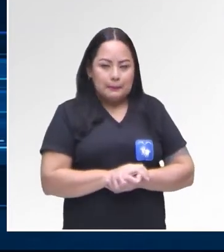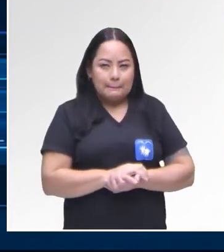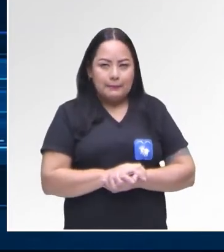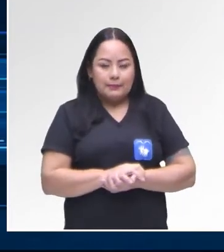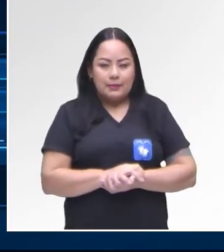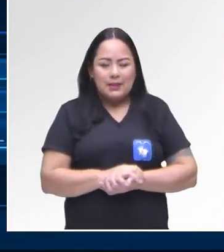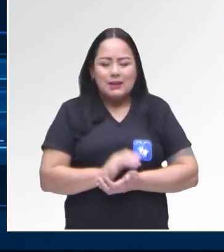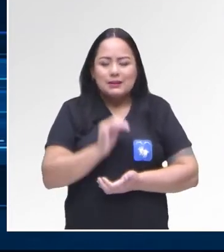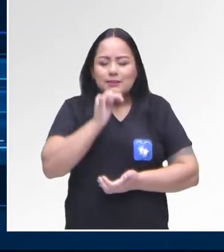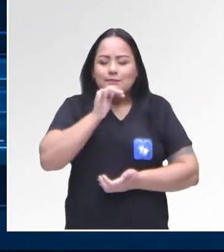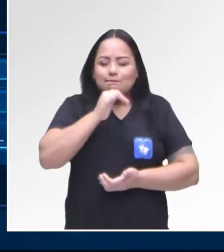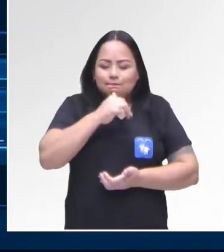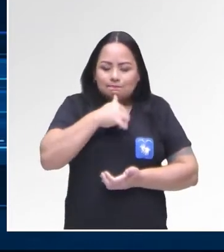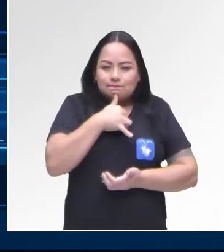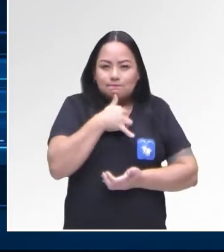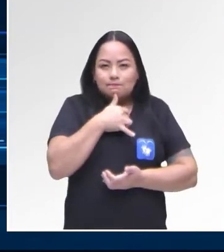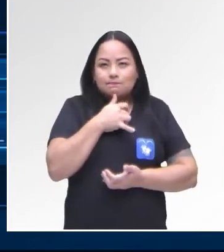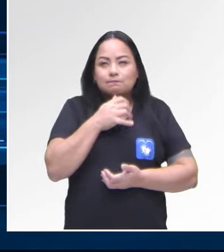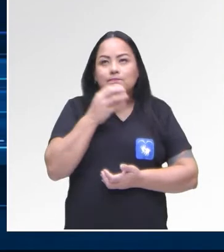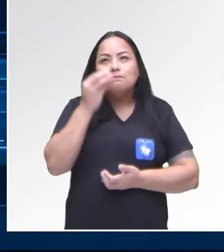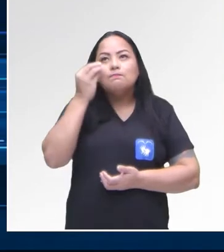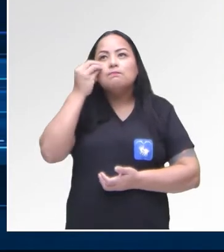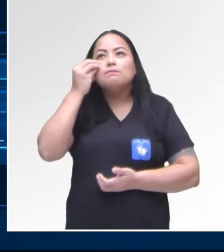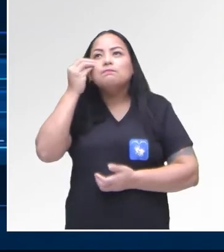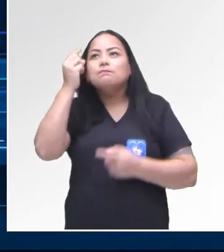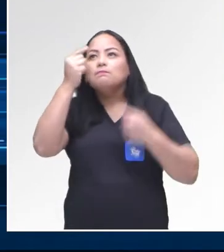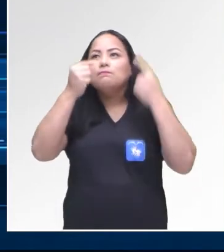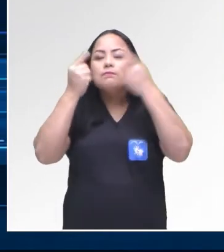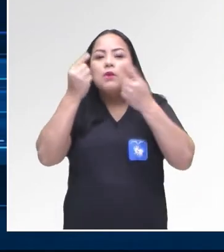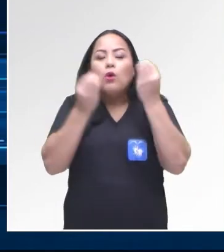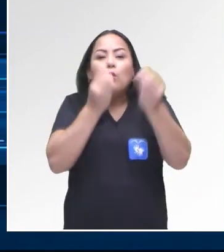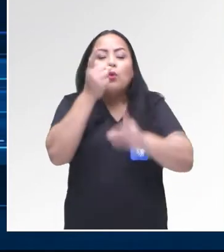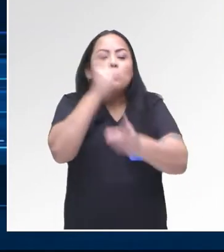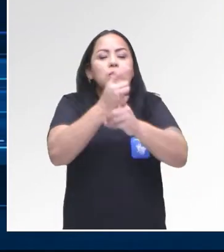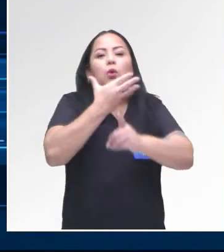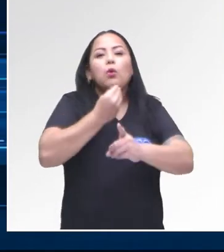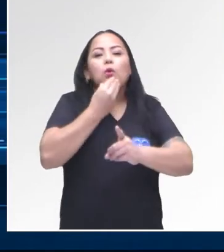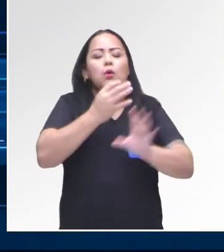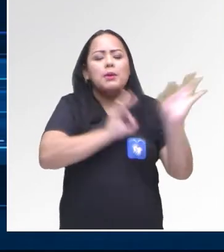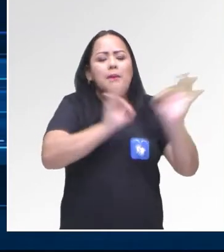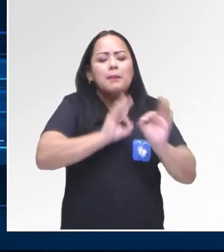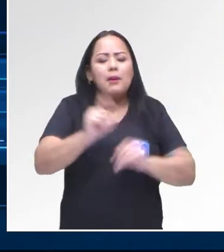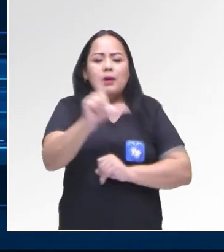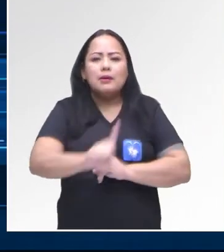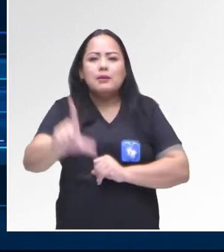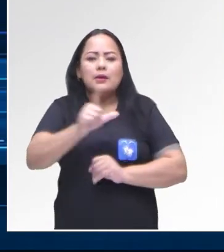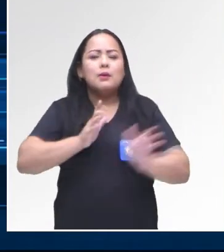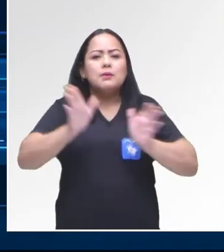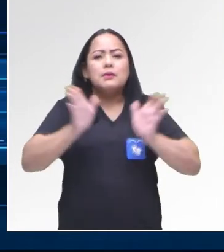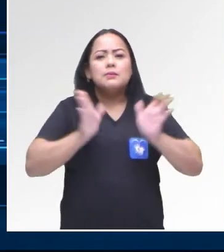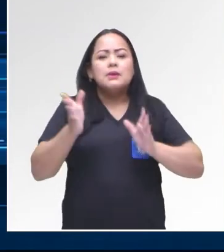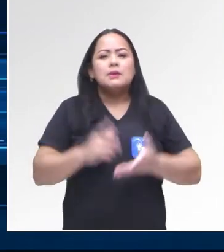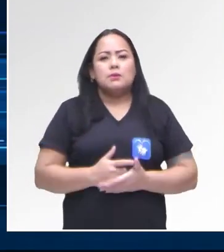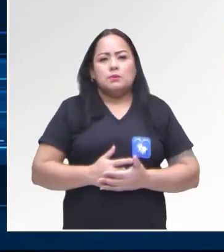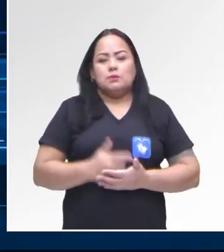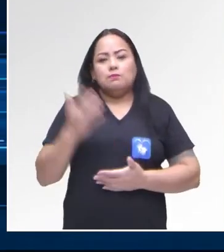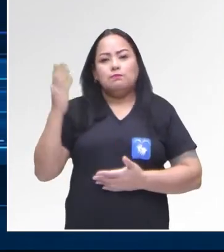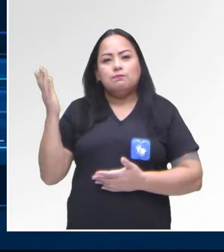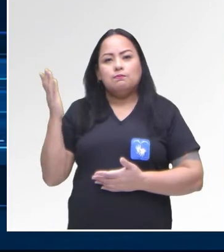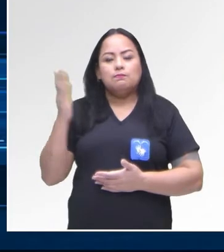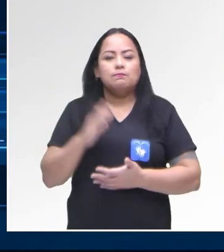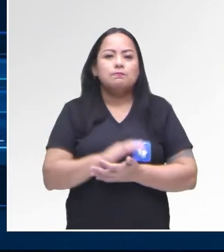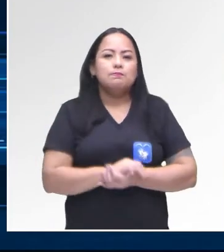A tristeza em meu olhar. Olha como se encontra o homem que produz a literatura nesta época.